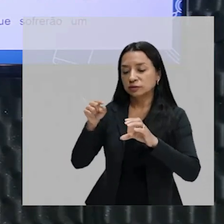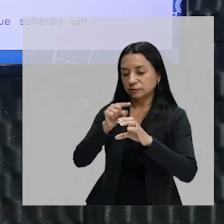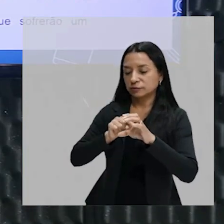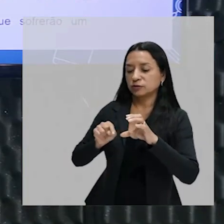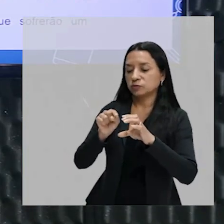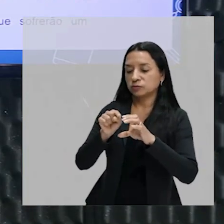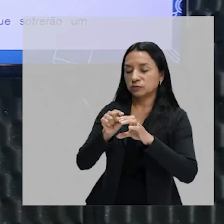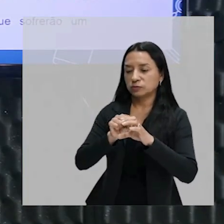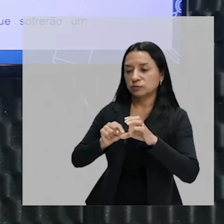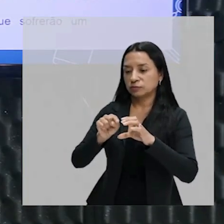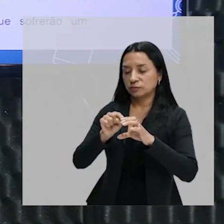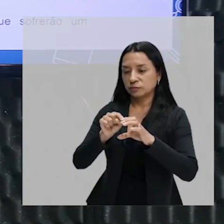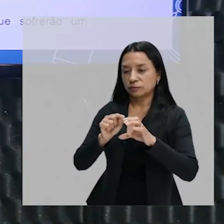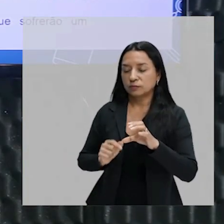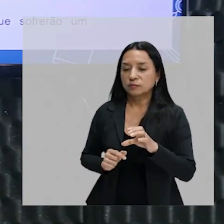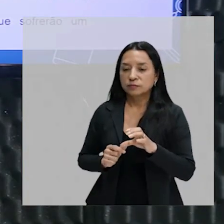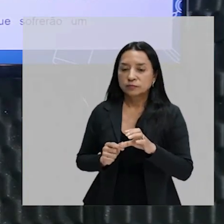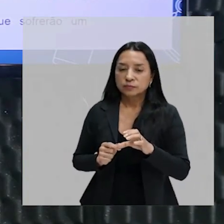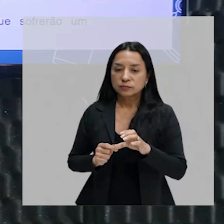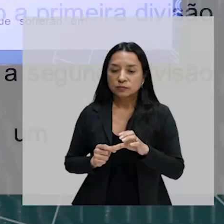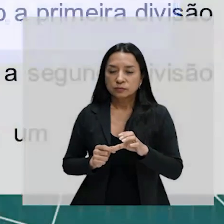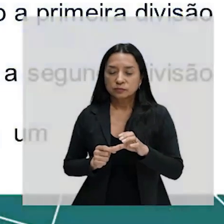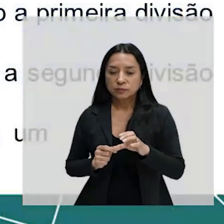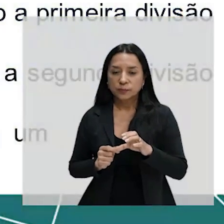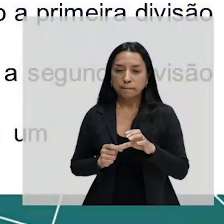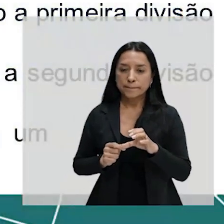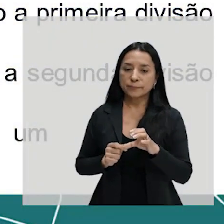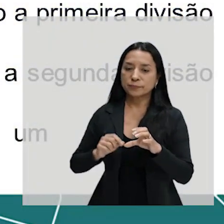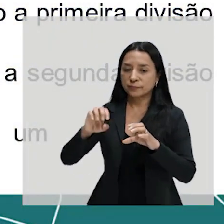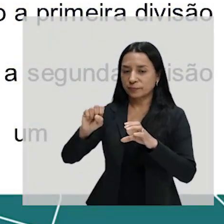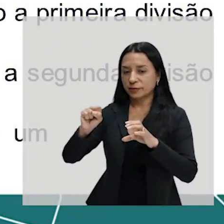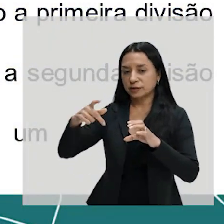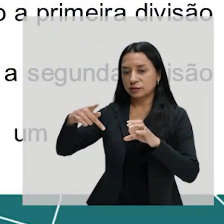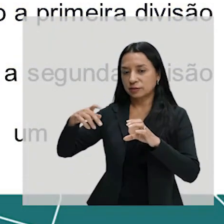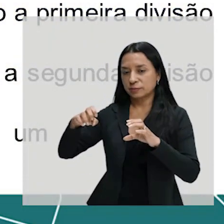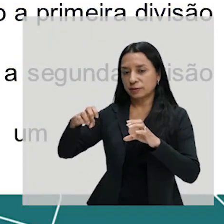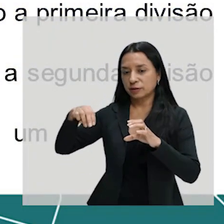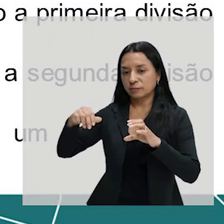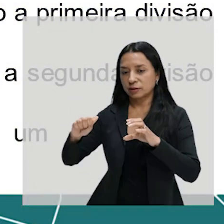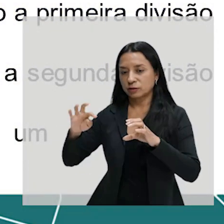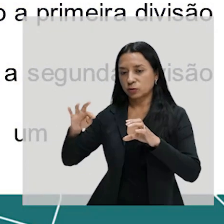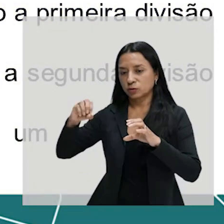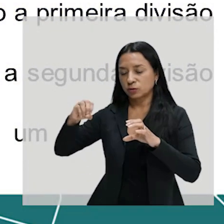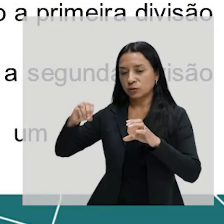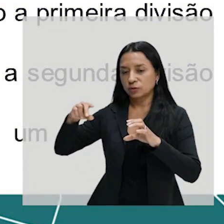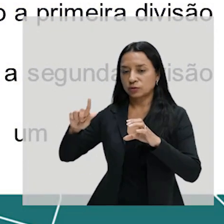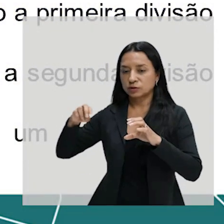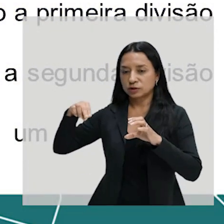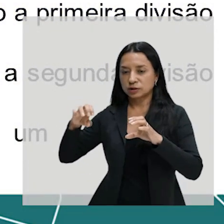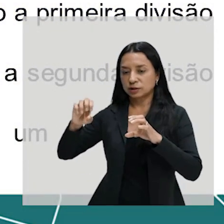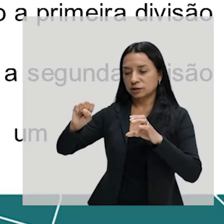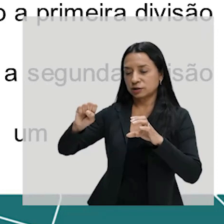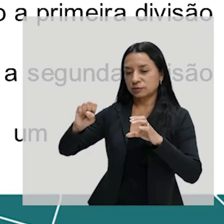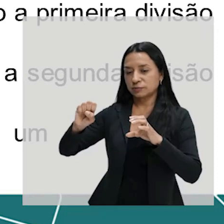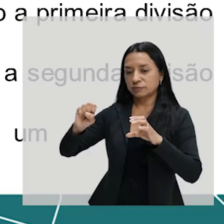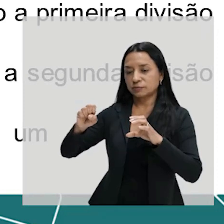daquela parede do túbulo seminífero que é a chamada espermatogênese Então vou ler aqui para vocês e a gente vai mostrar daqui